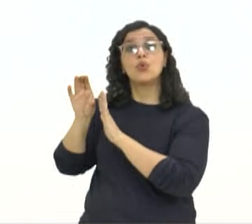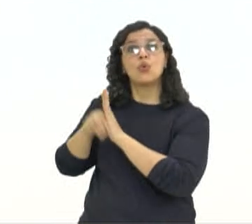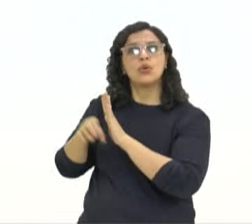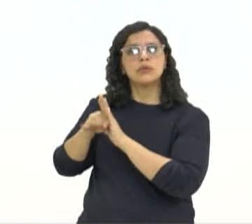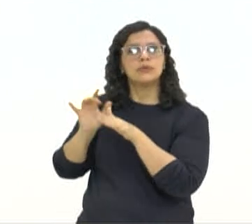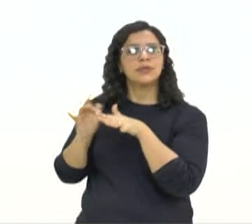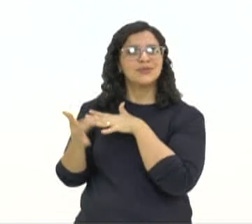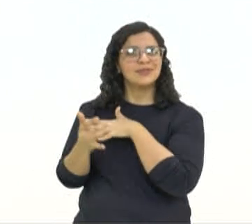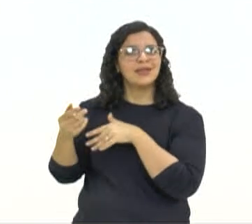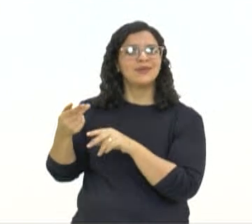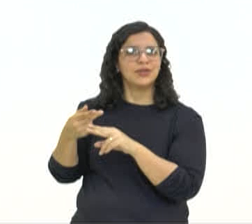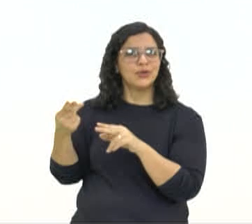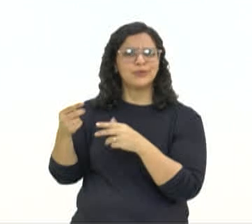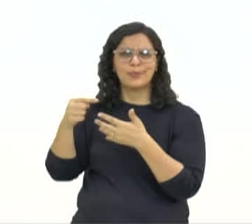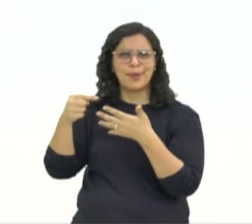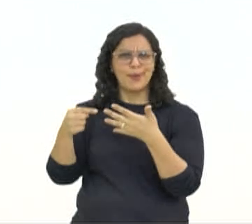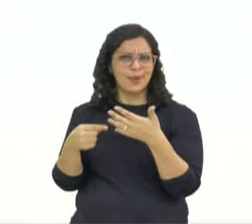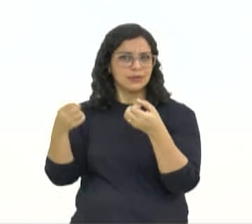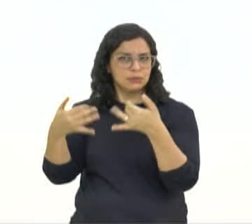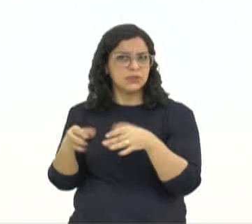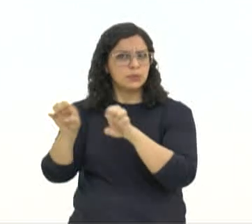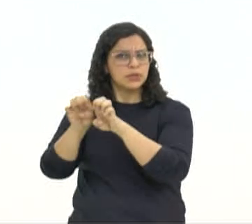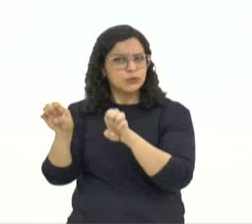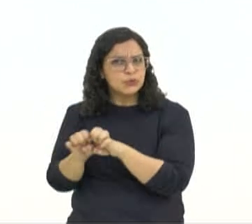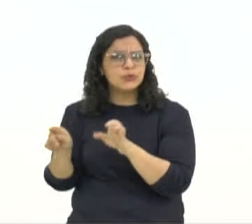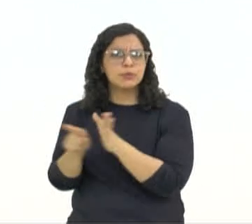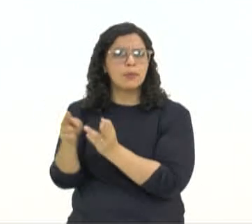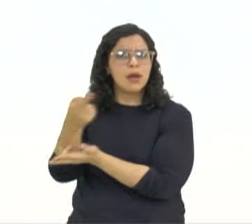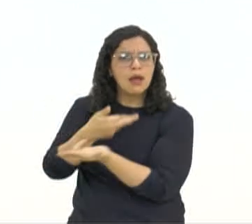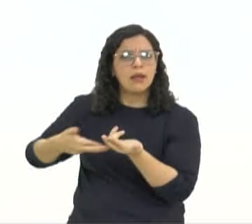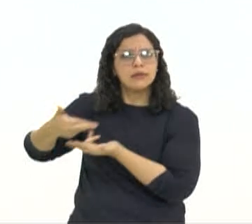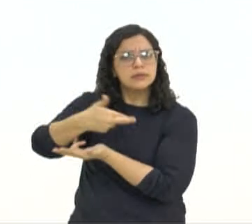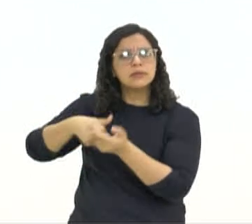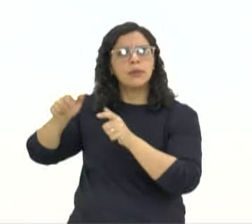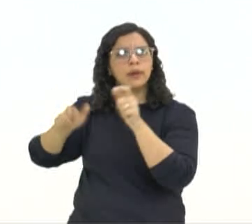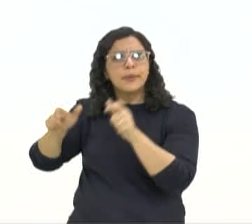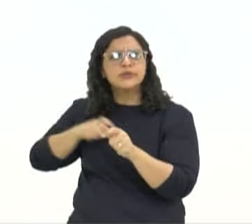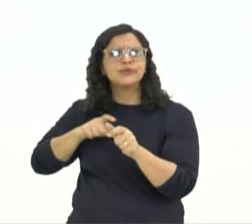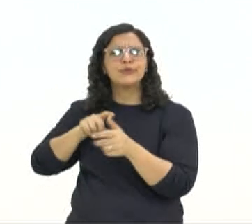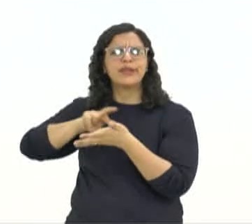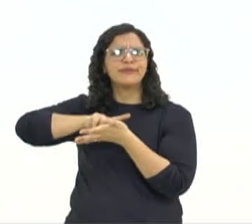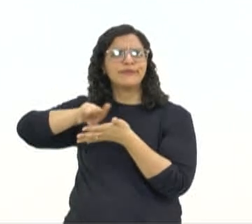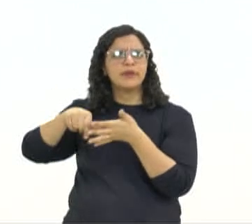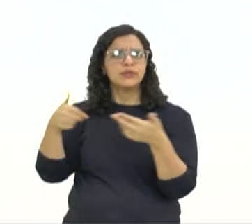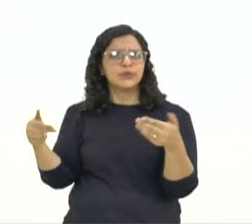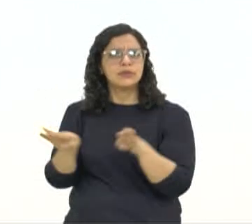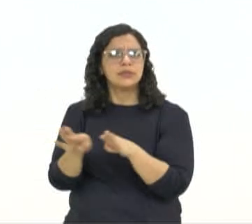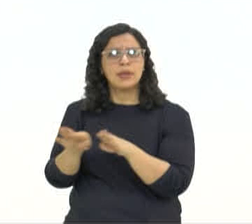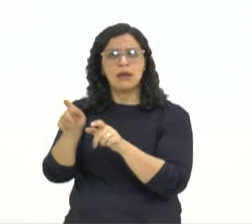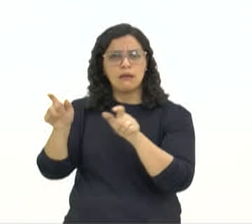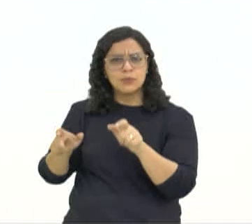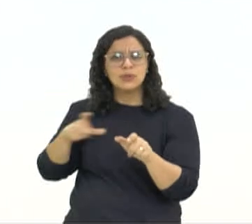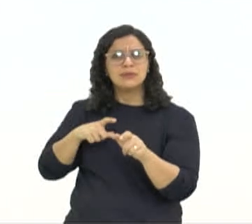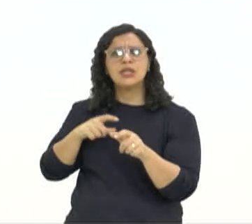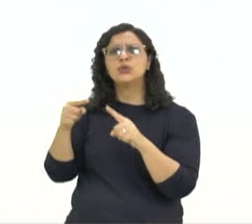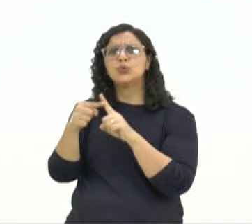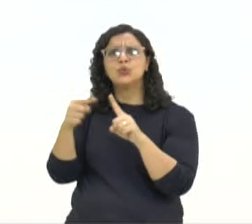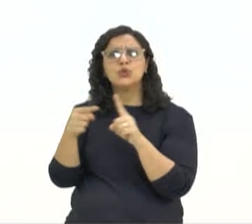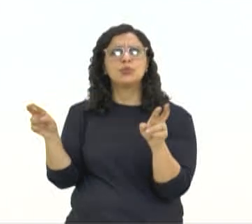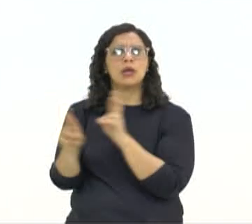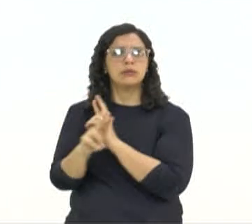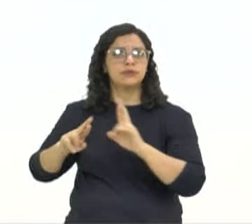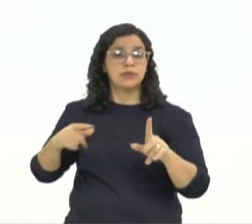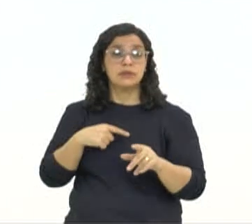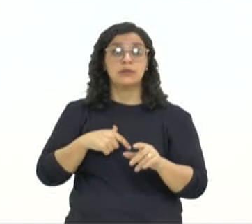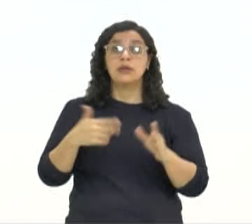né, da rede social fala que se refere a uma estrutura na qual os indivíduos possuem diversos tipos de